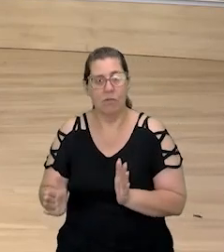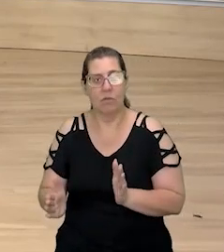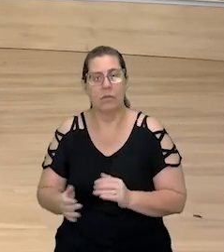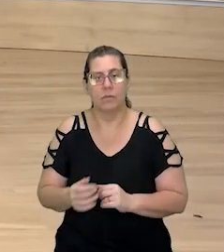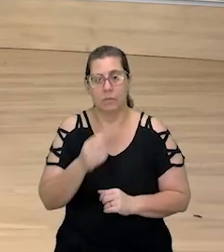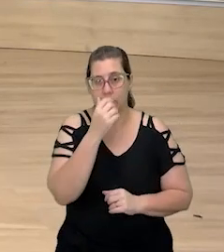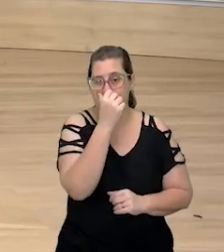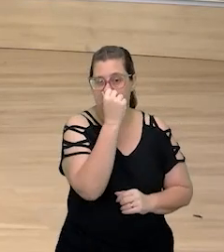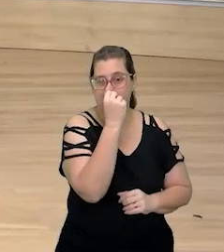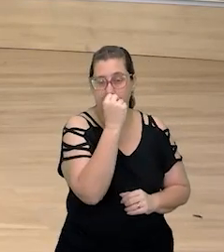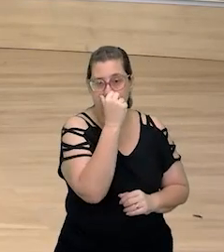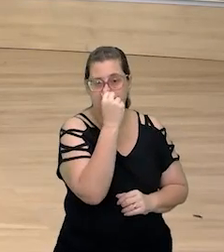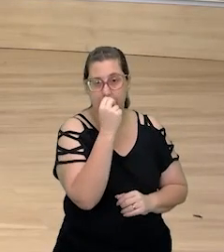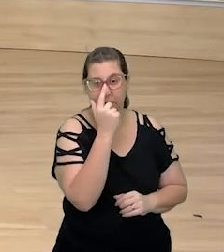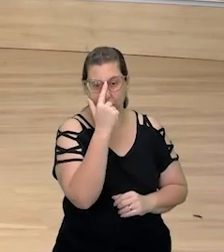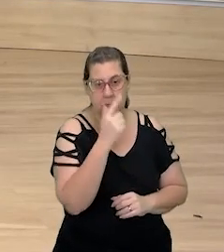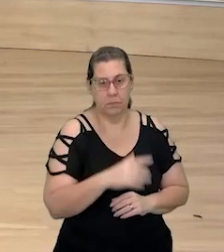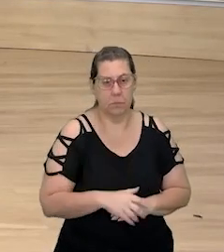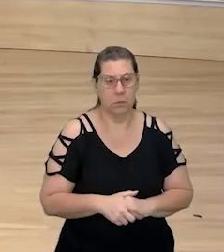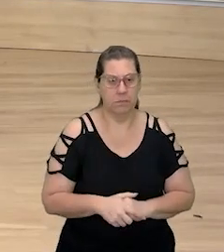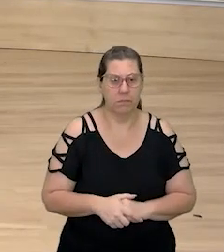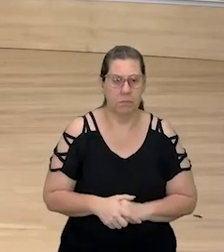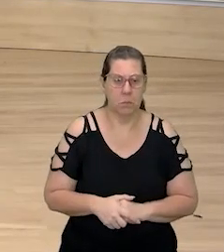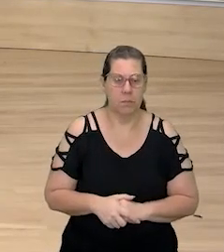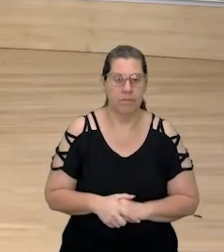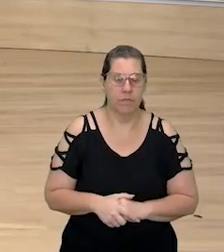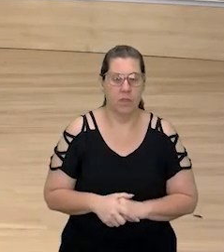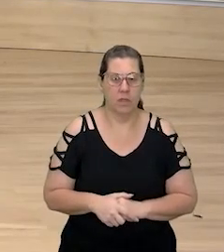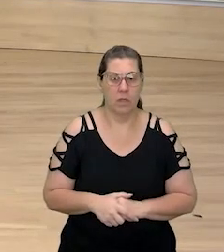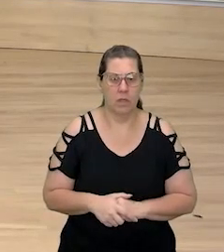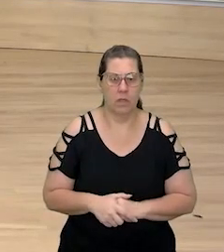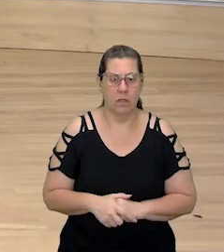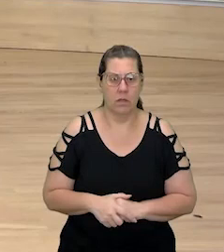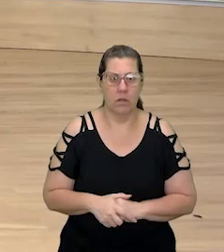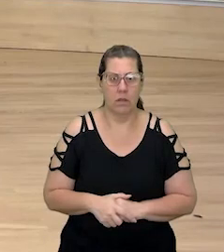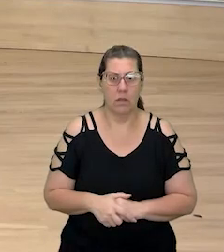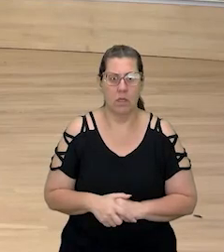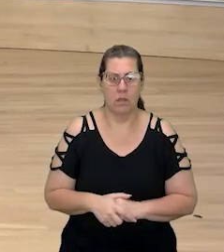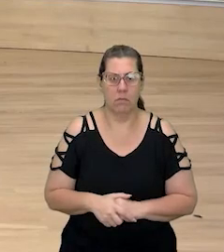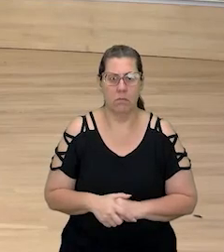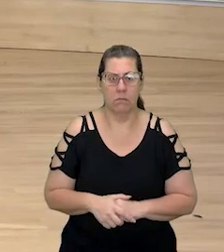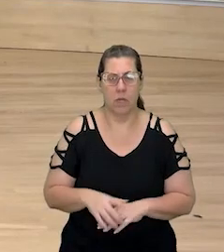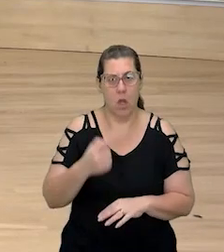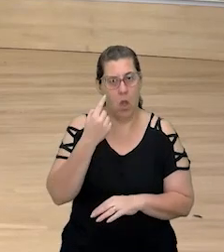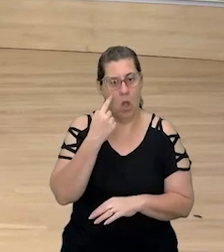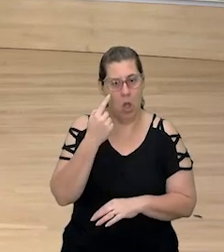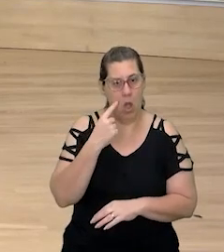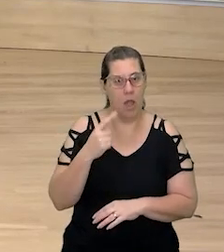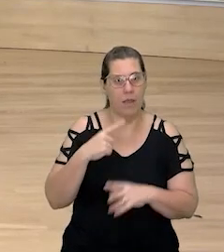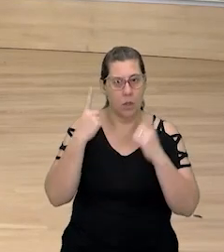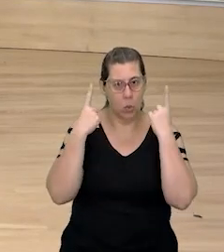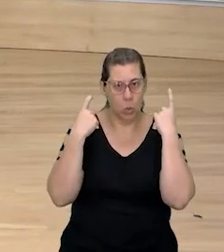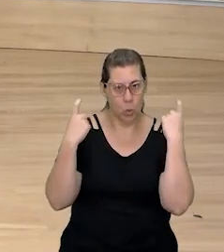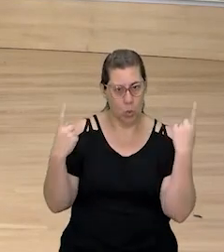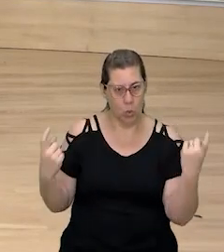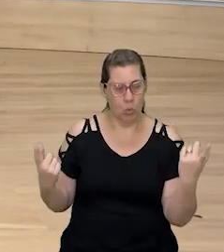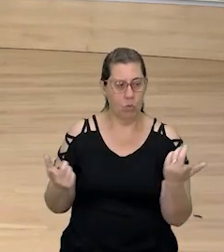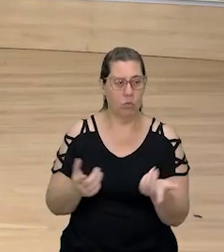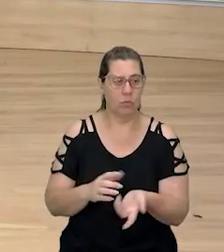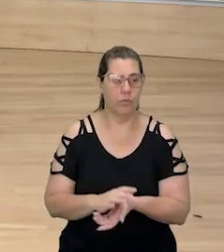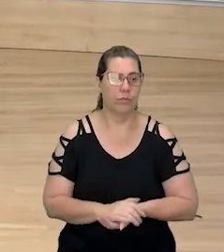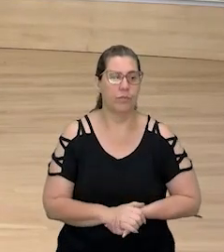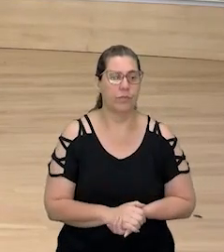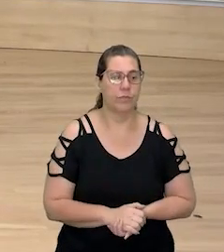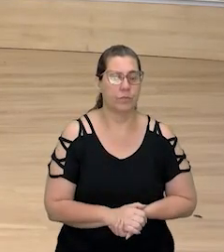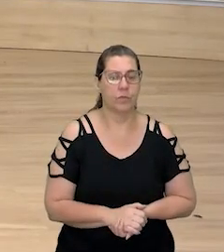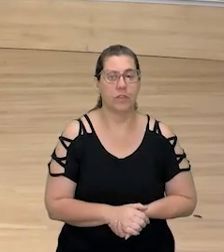aqui o passadorzinho de canto. Então vamos lá, como você... olha só. Temos sons aí, e aí